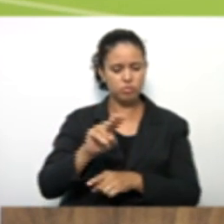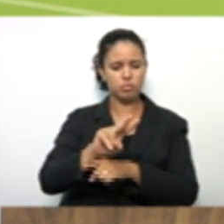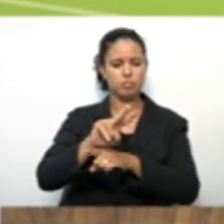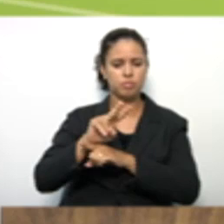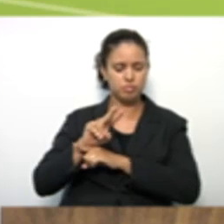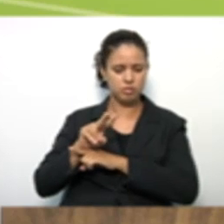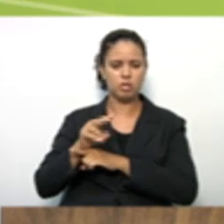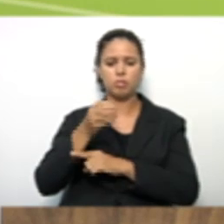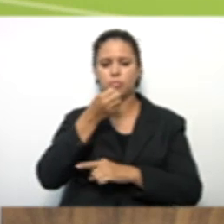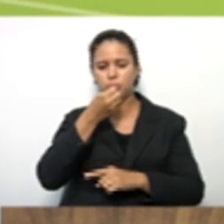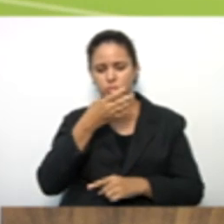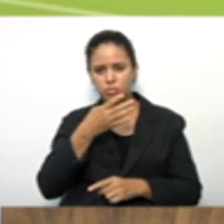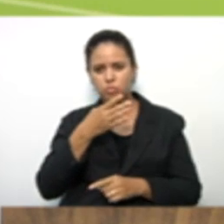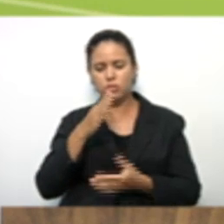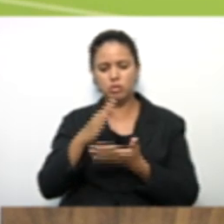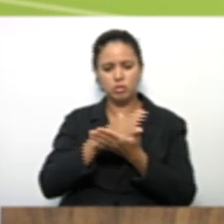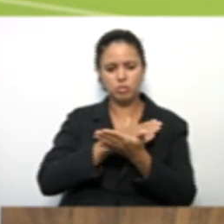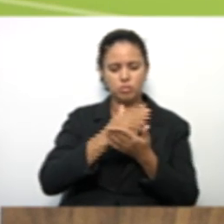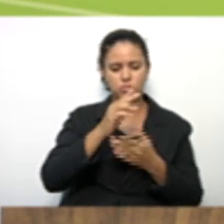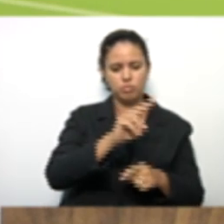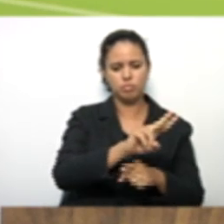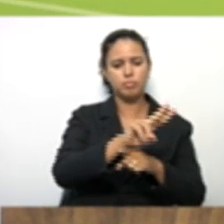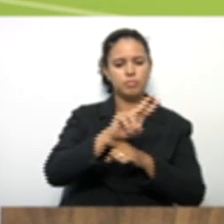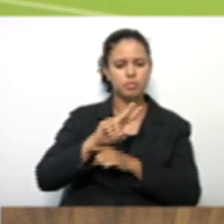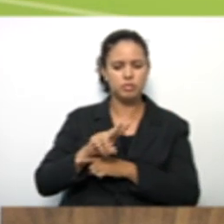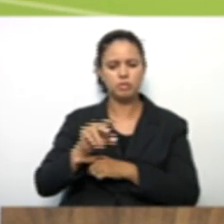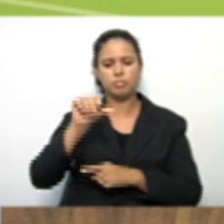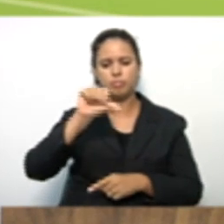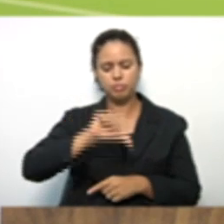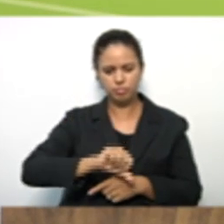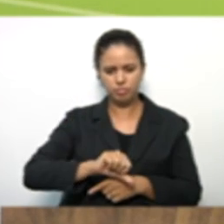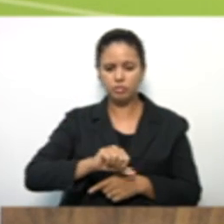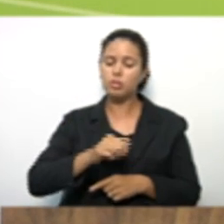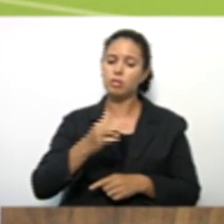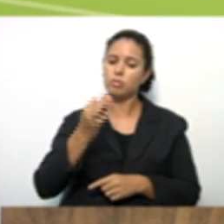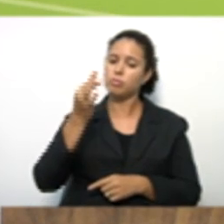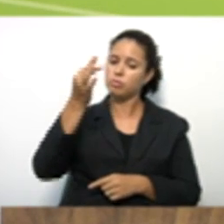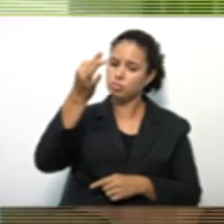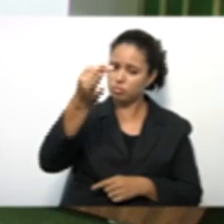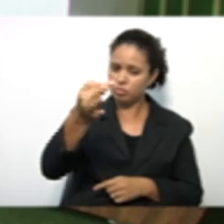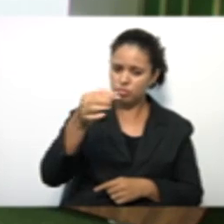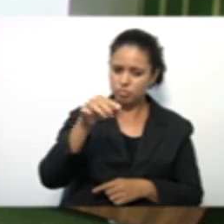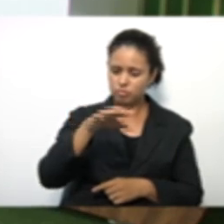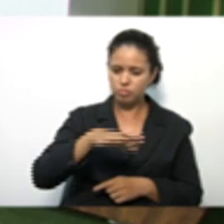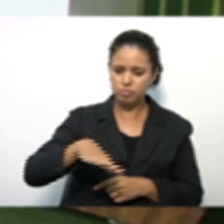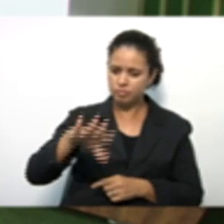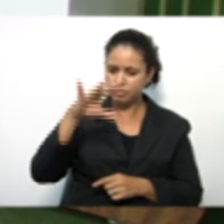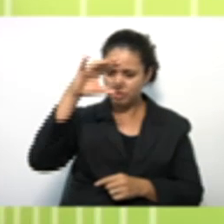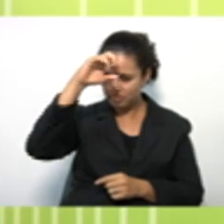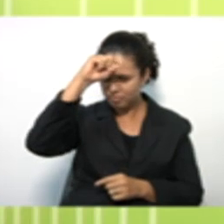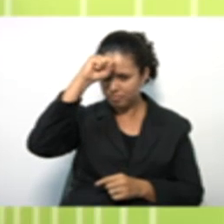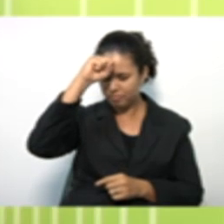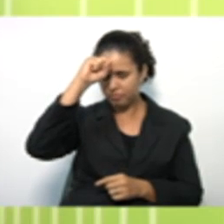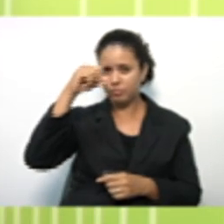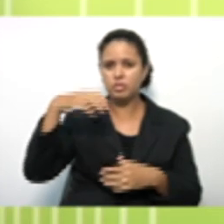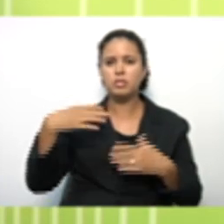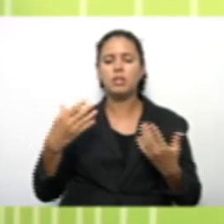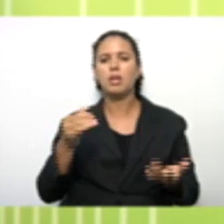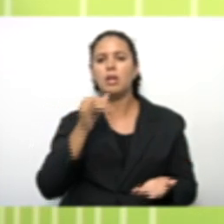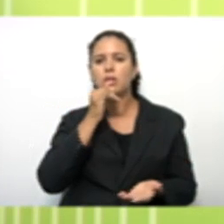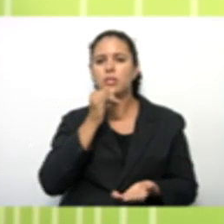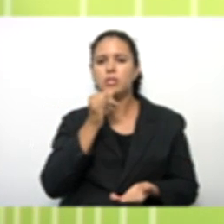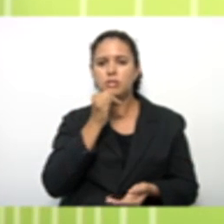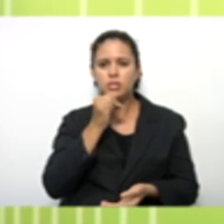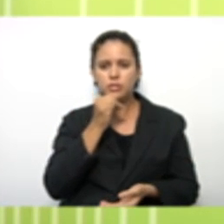empréstimos ruins. Isso a gente vai aprender mais futuramente com o tempo. Ok. Só exemplificando aqui para os alunos, um